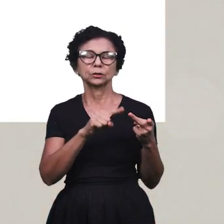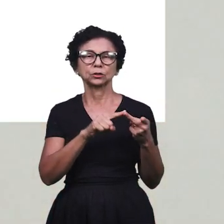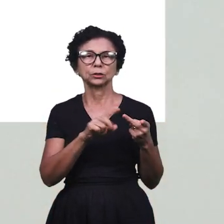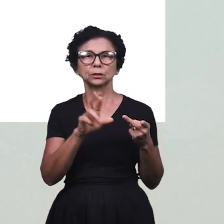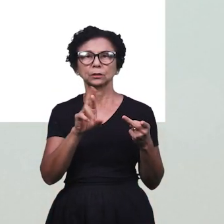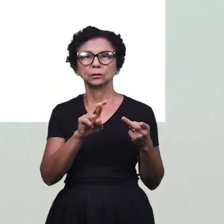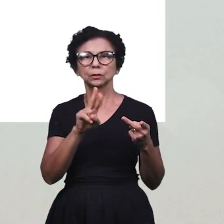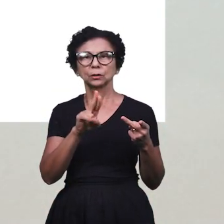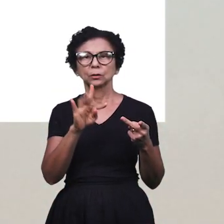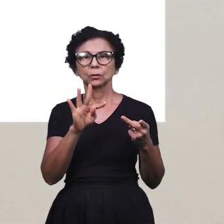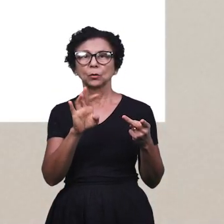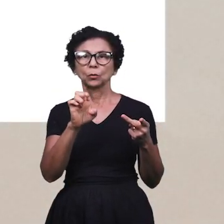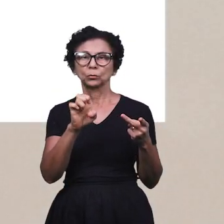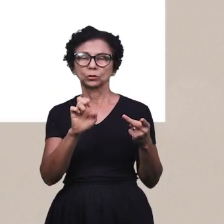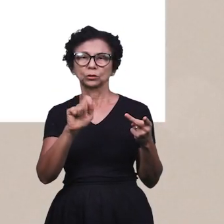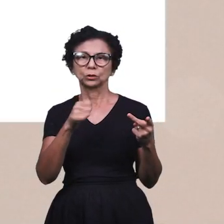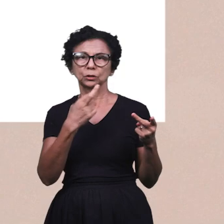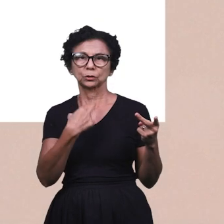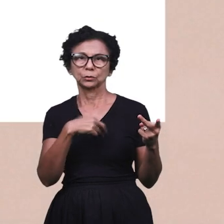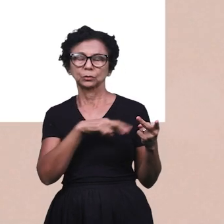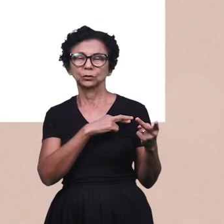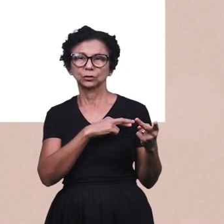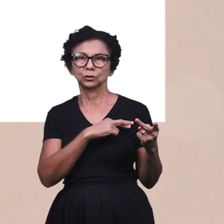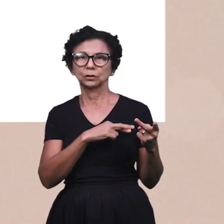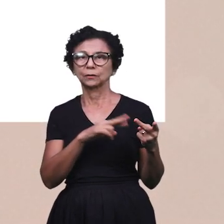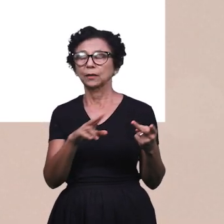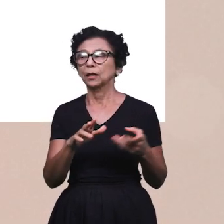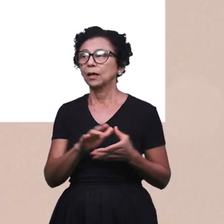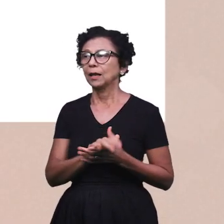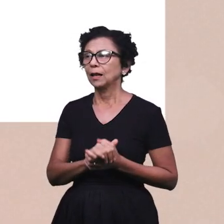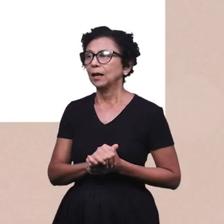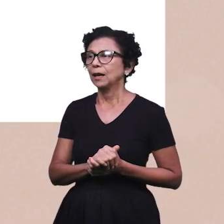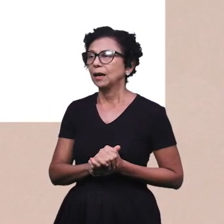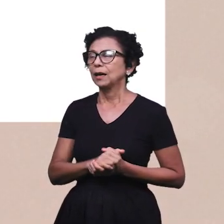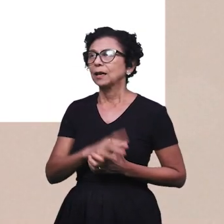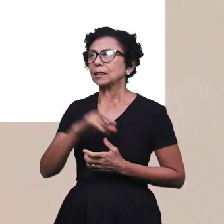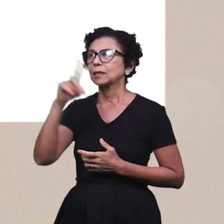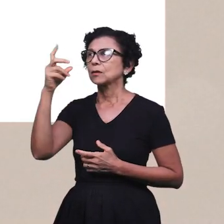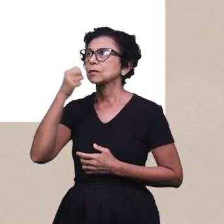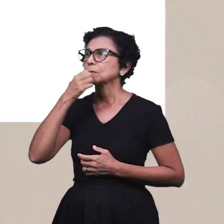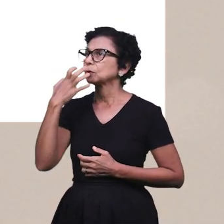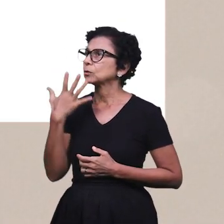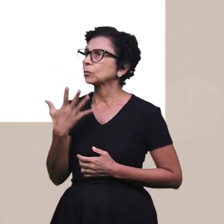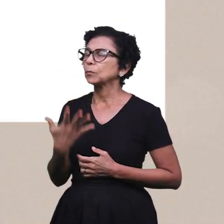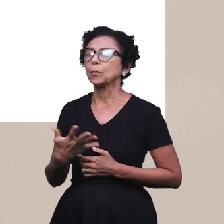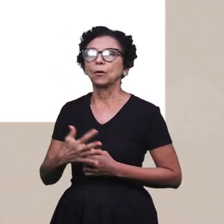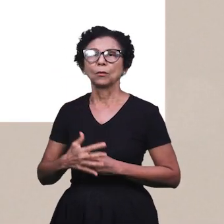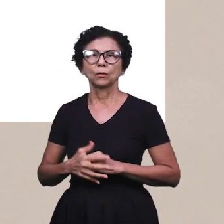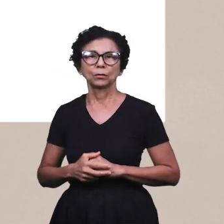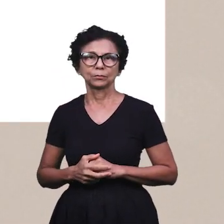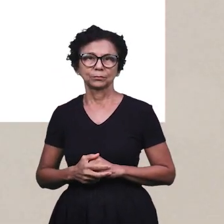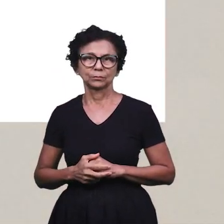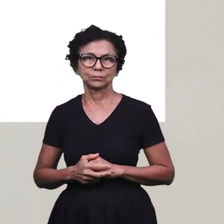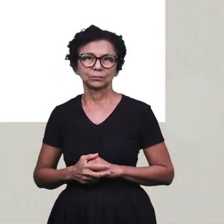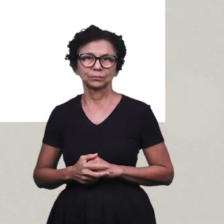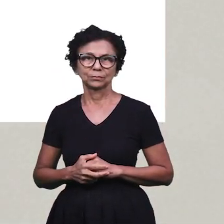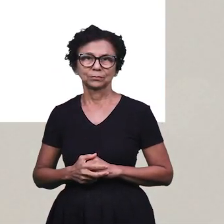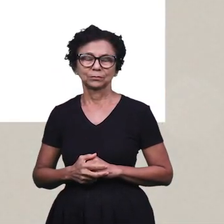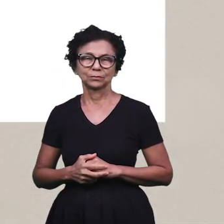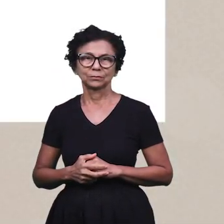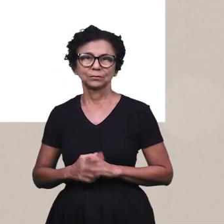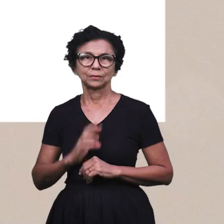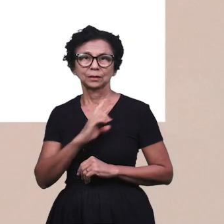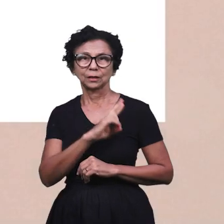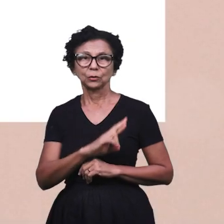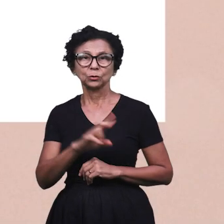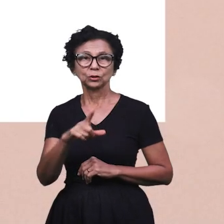Senhor que não deixou hoje de te dar remidor, e seja o seu nome afamado em Israel, por conta daquela